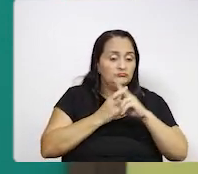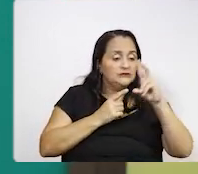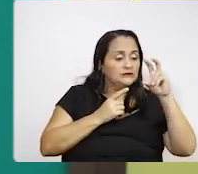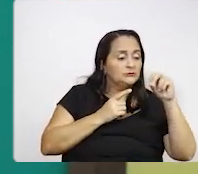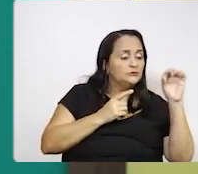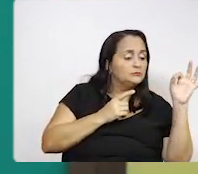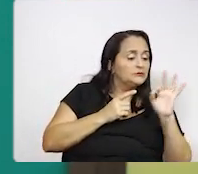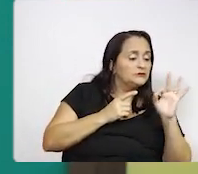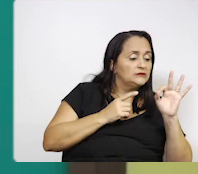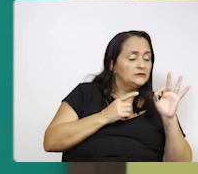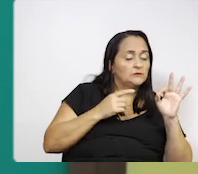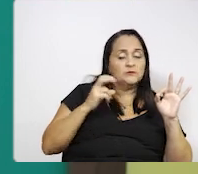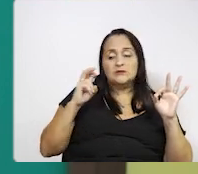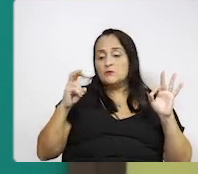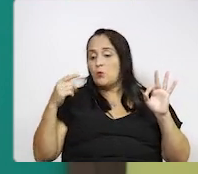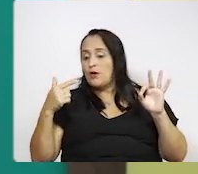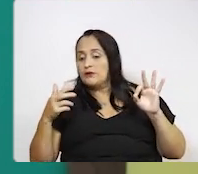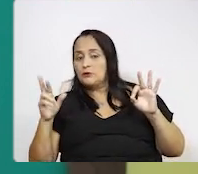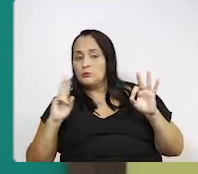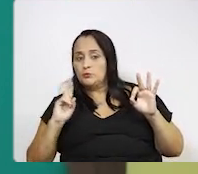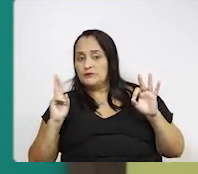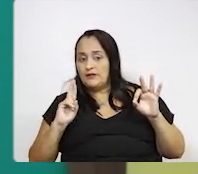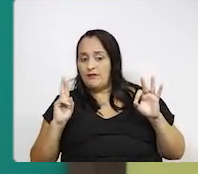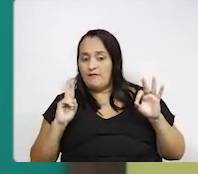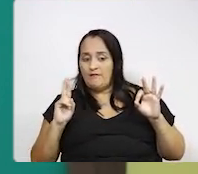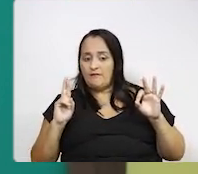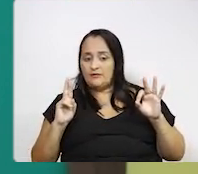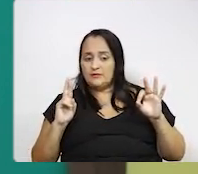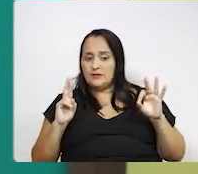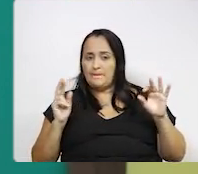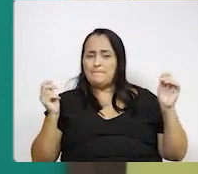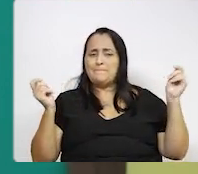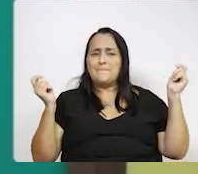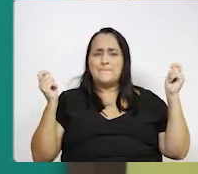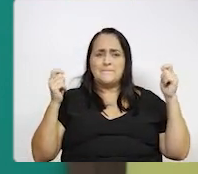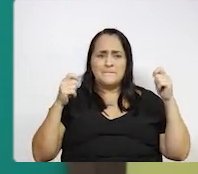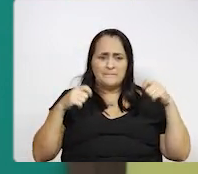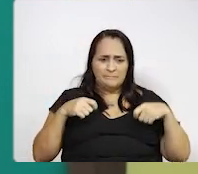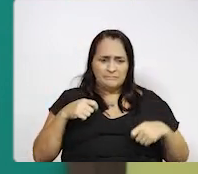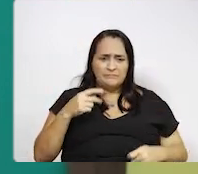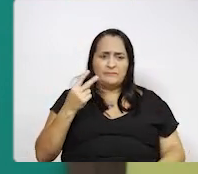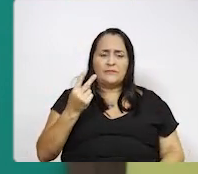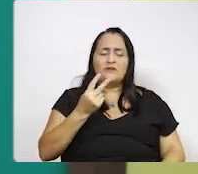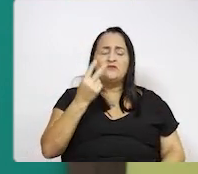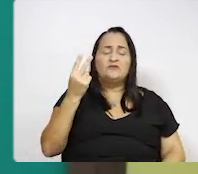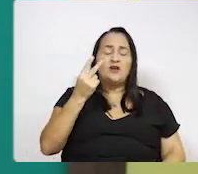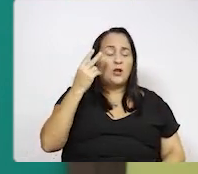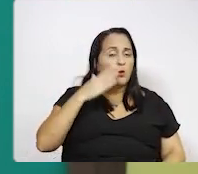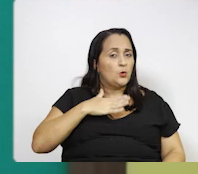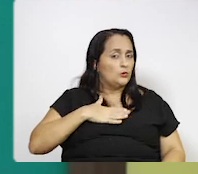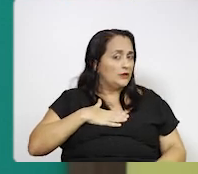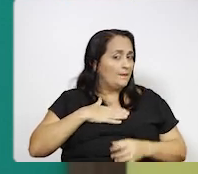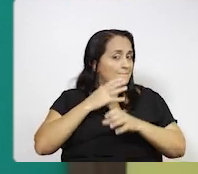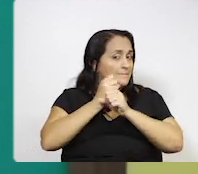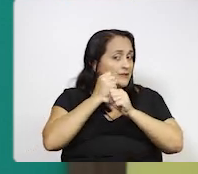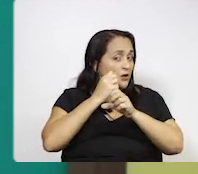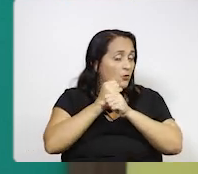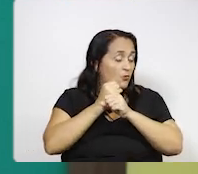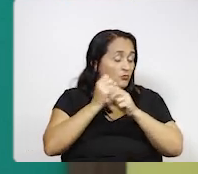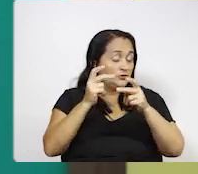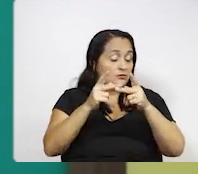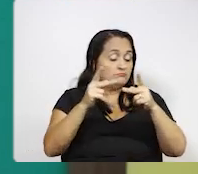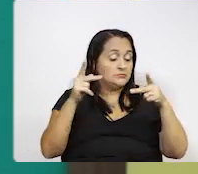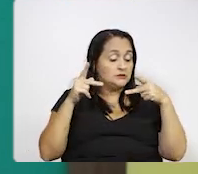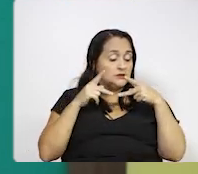R$52, é a mesma coisa de eu pegar os R$52, que foi o valor da minha conta na pizzaria,